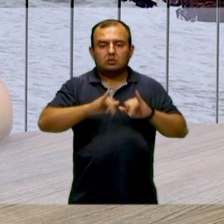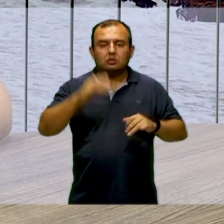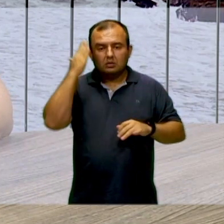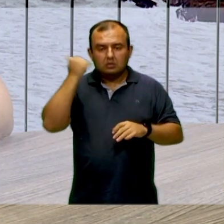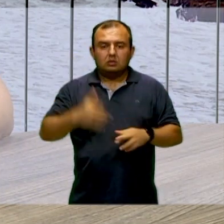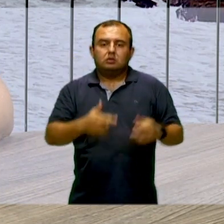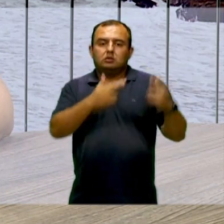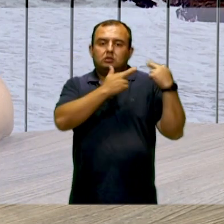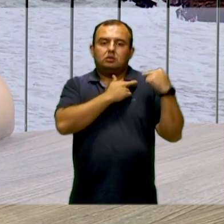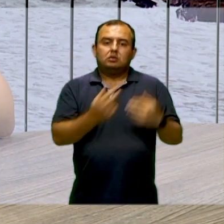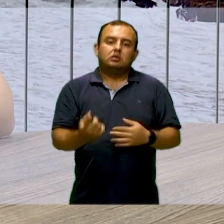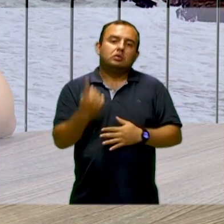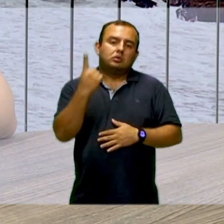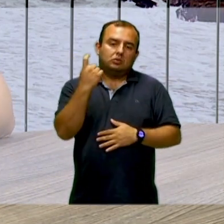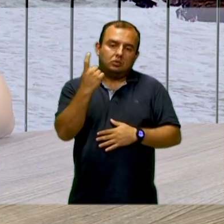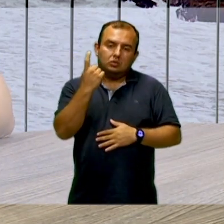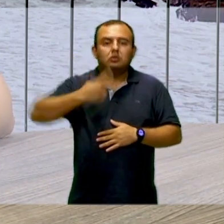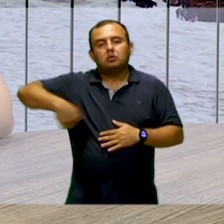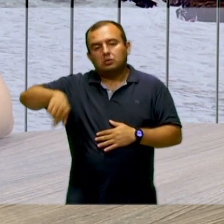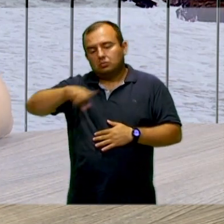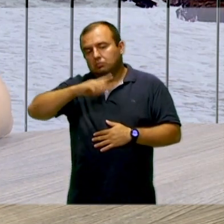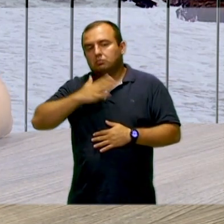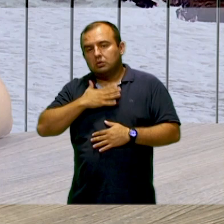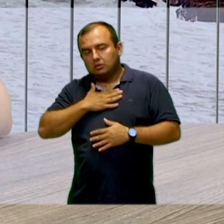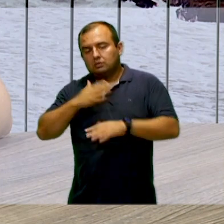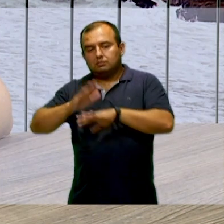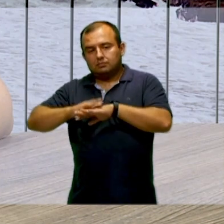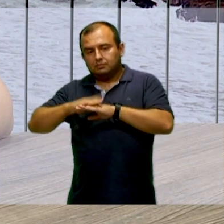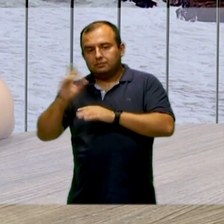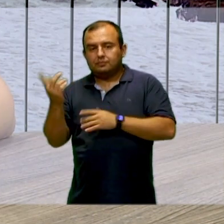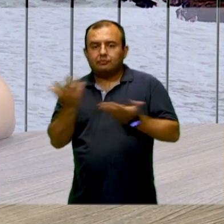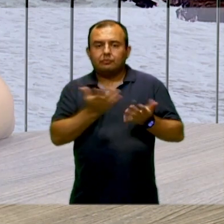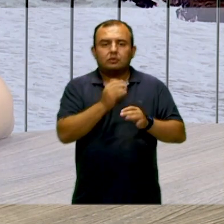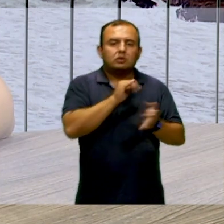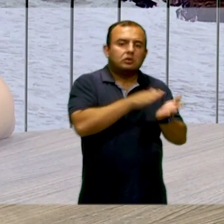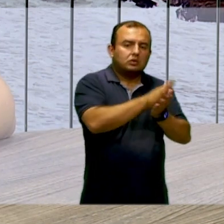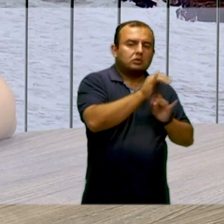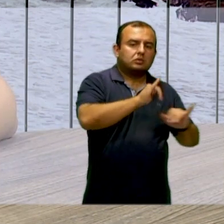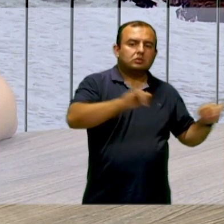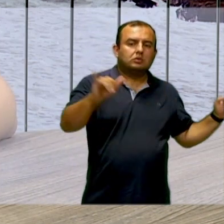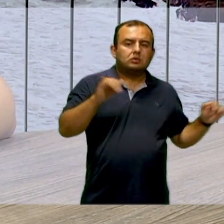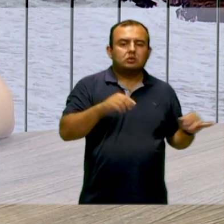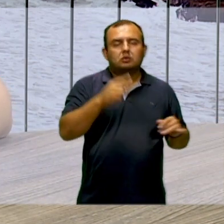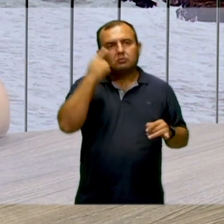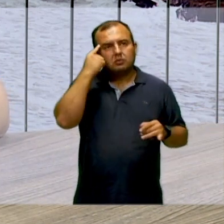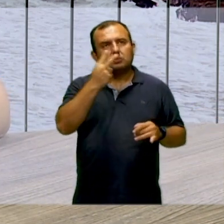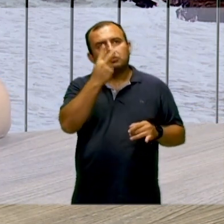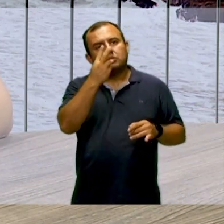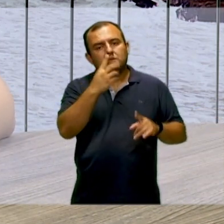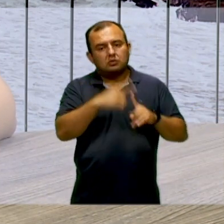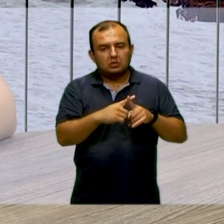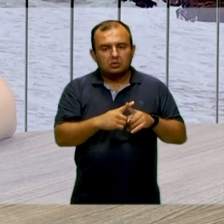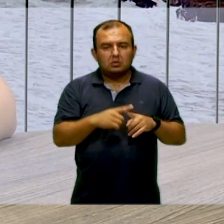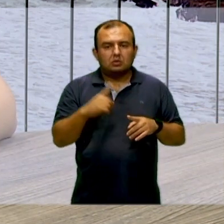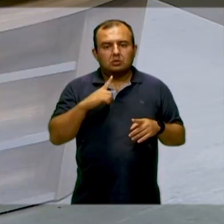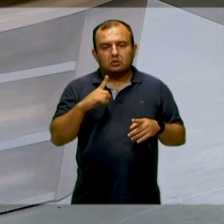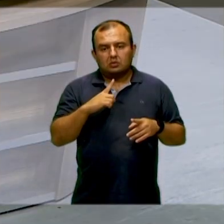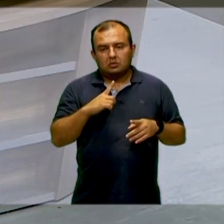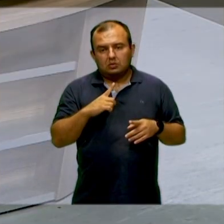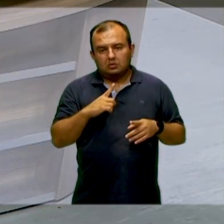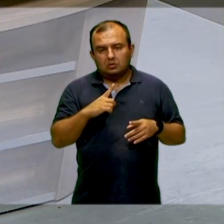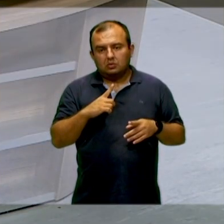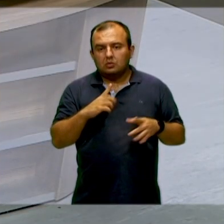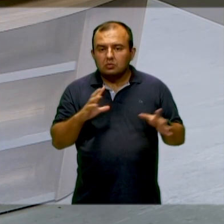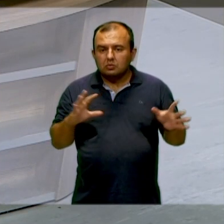que a responsabilidade é única nossa, de quem fez. Hoje, qualquer publicação, a gente tem que pensar 2, 3 vezes, né? Porque tem